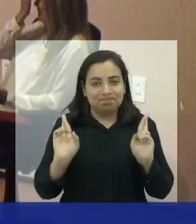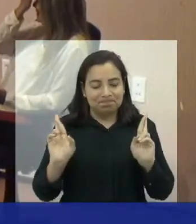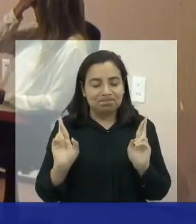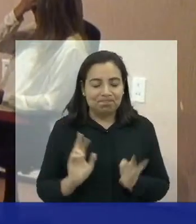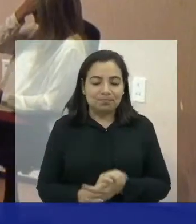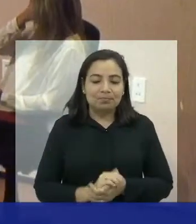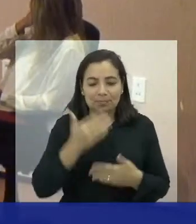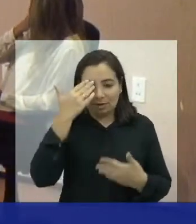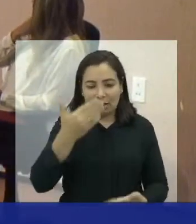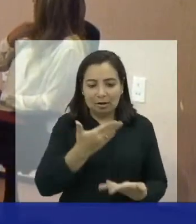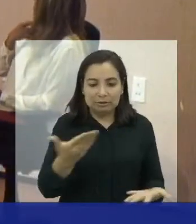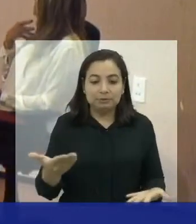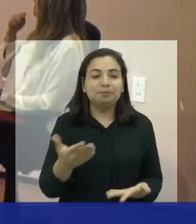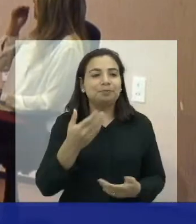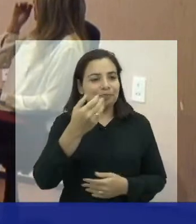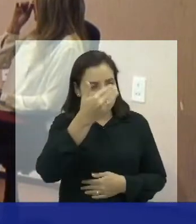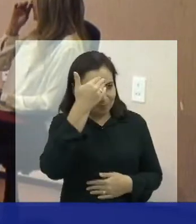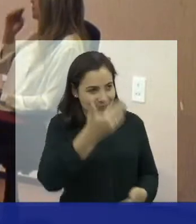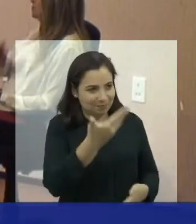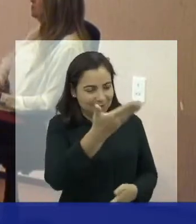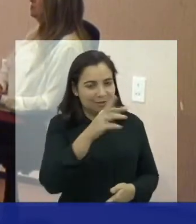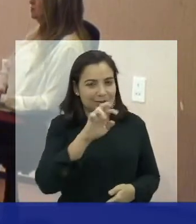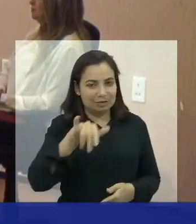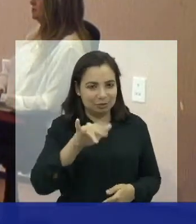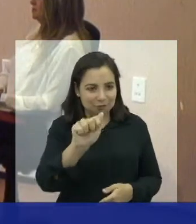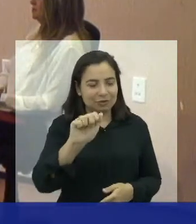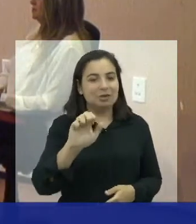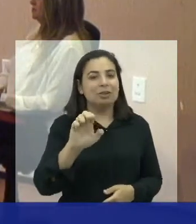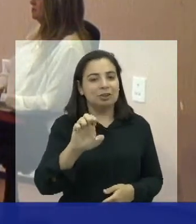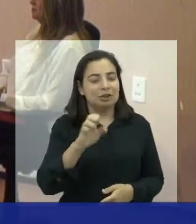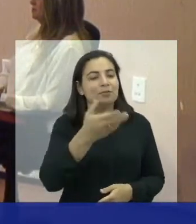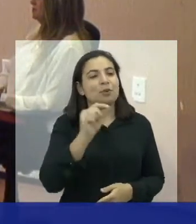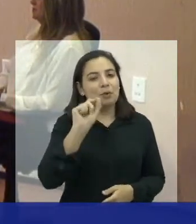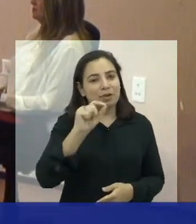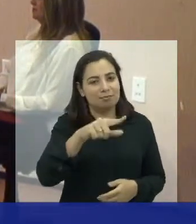Muito obrigado, professora Rejane, pelas palavras carinhosas.